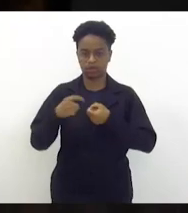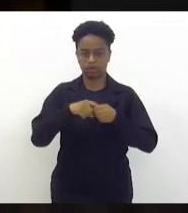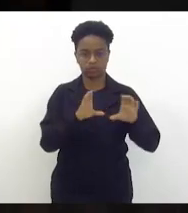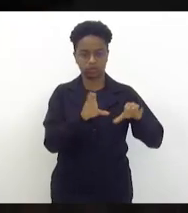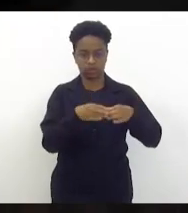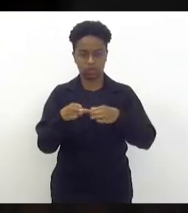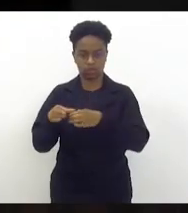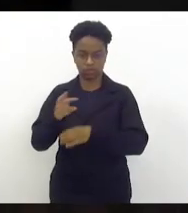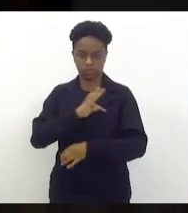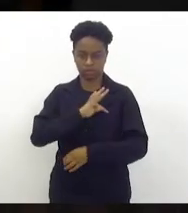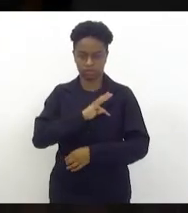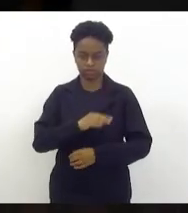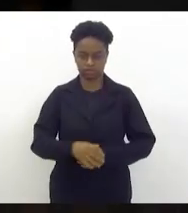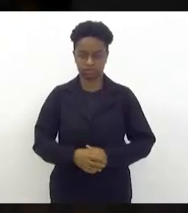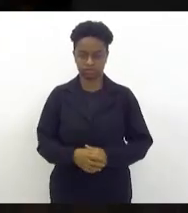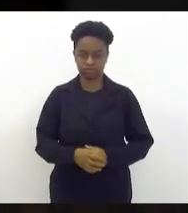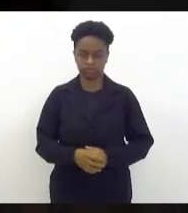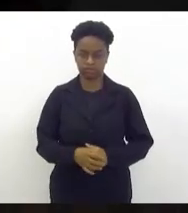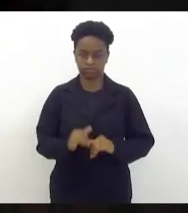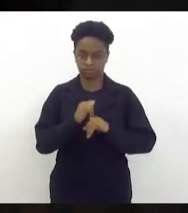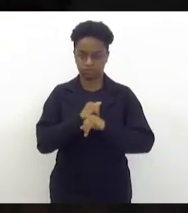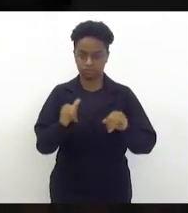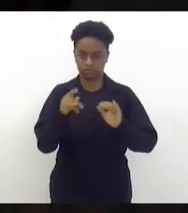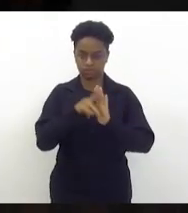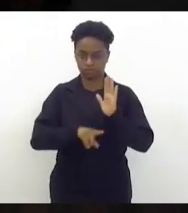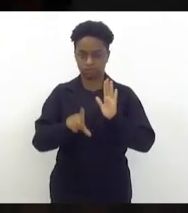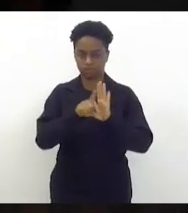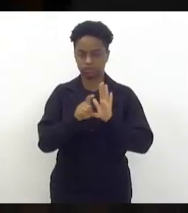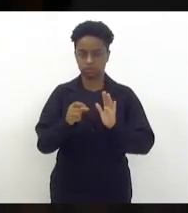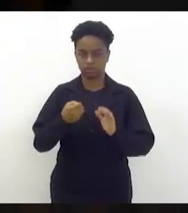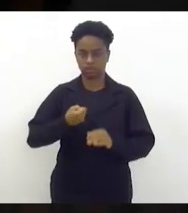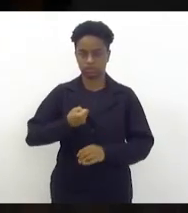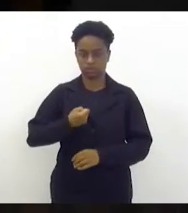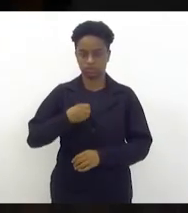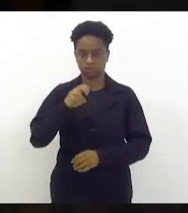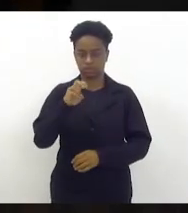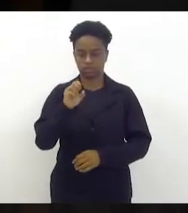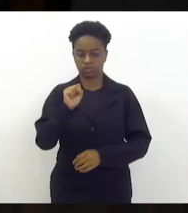às comissões técnicas. Anuncio o projeto de lei número